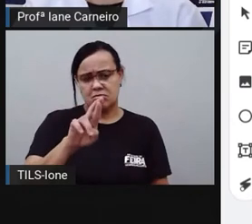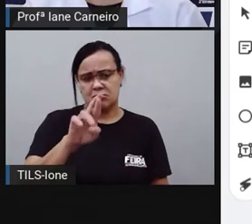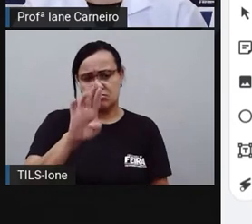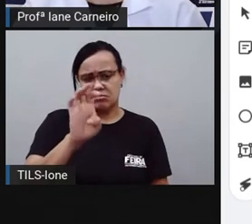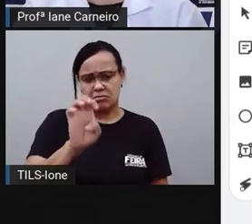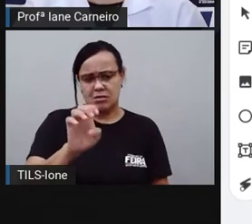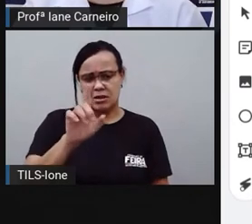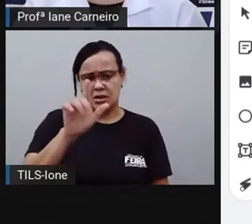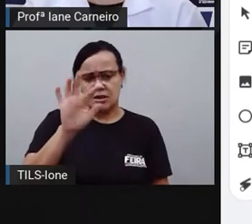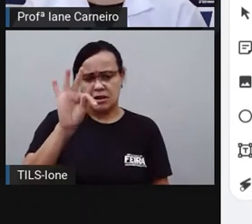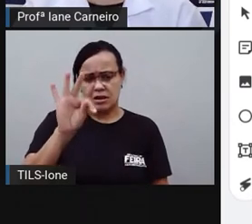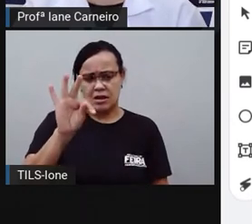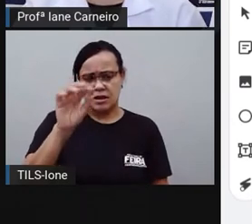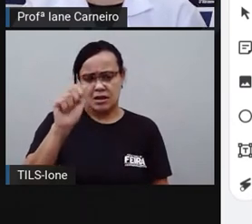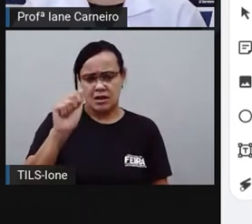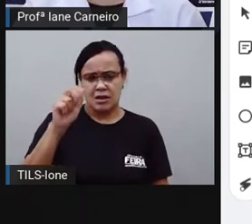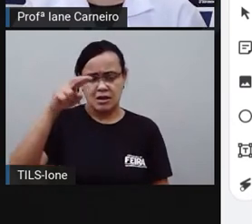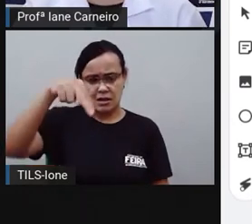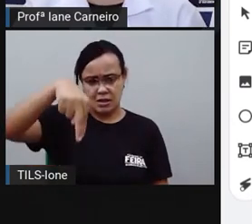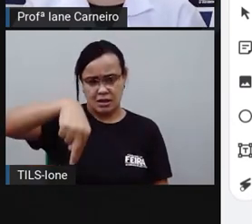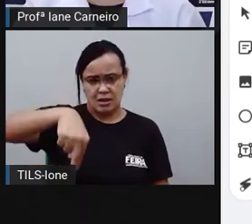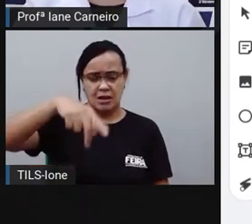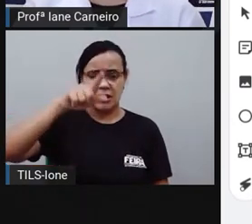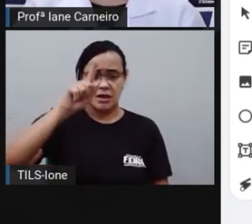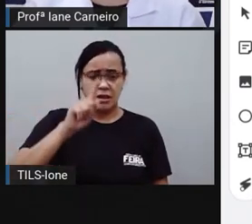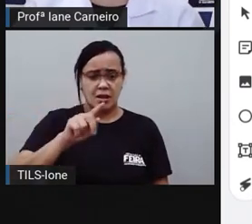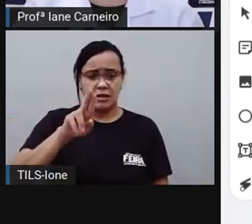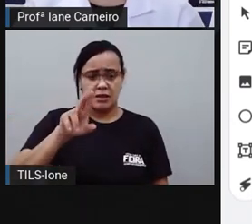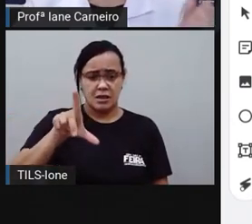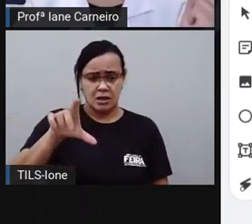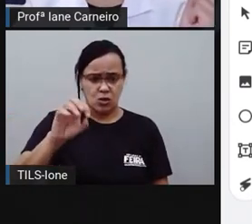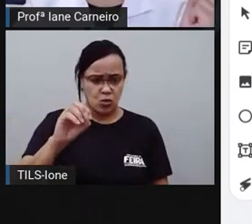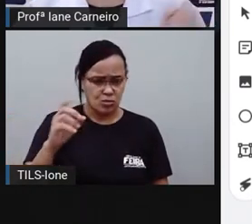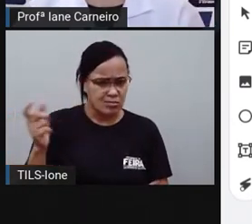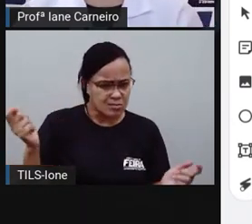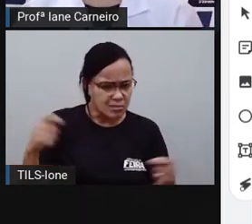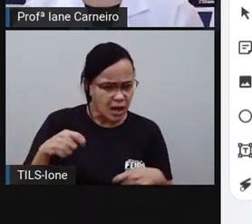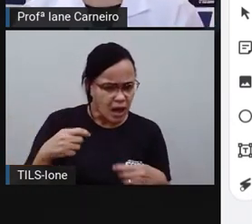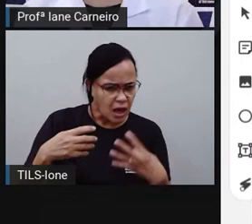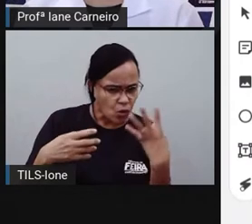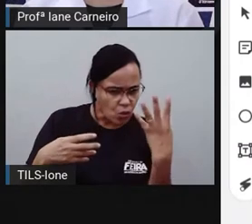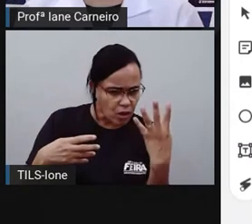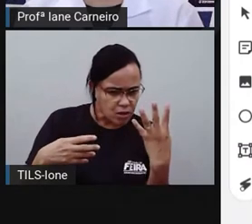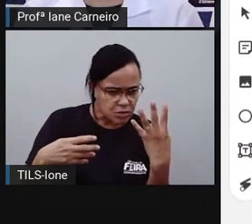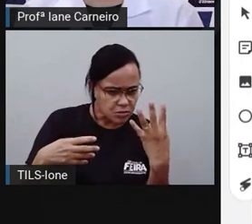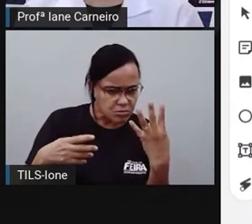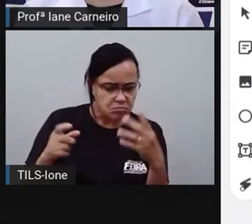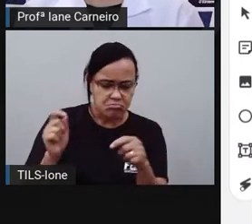com os quatro palitos. Será que nós conseguimos formar um retângulo com quatro palitos?